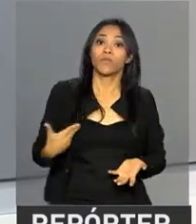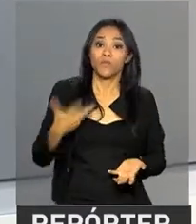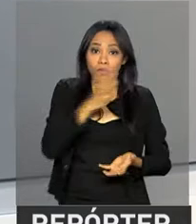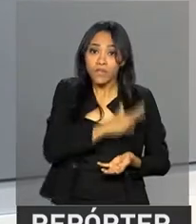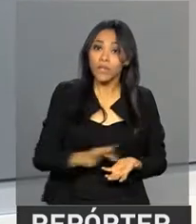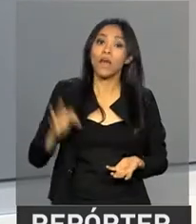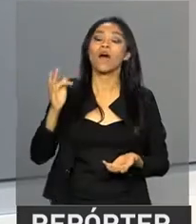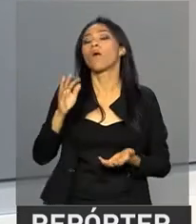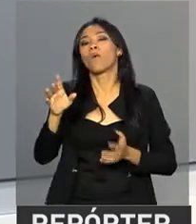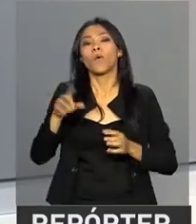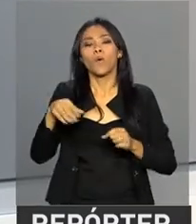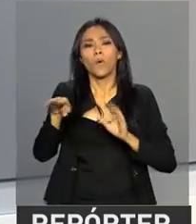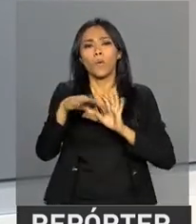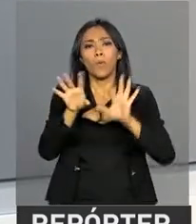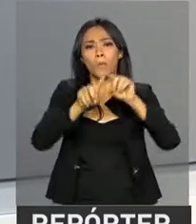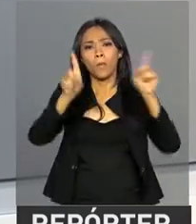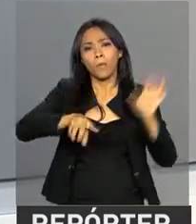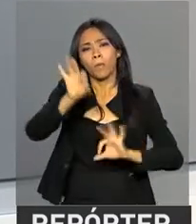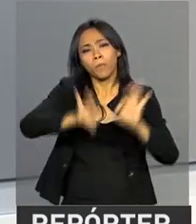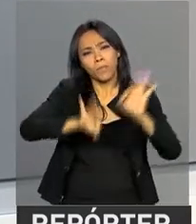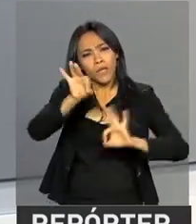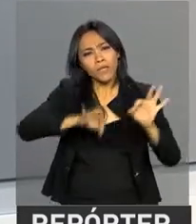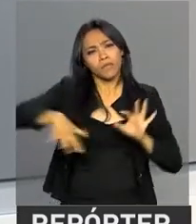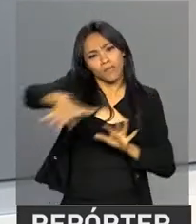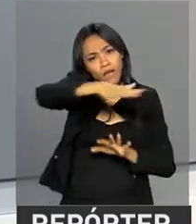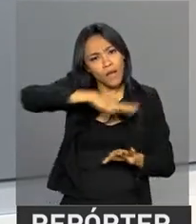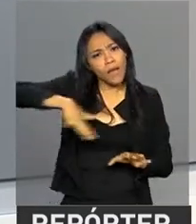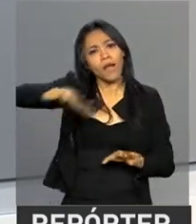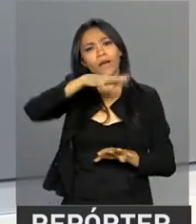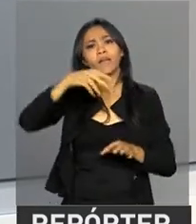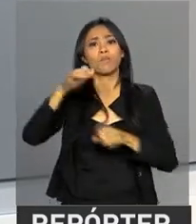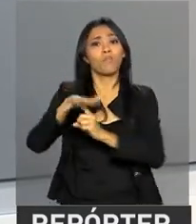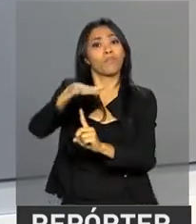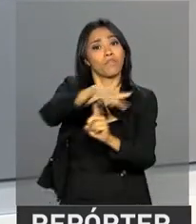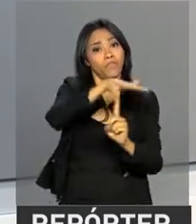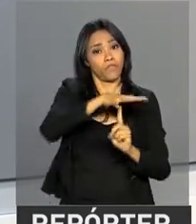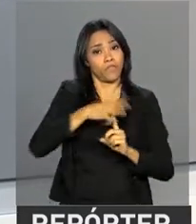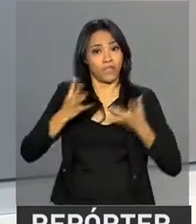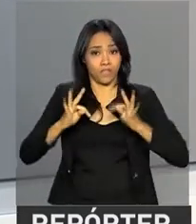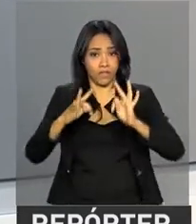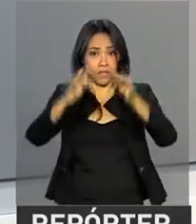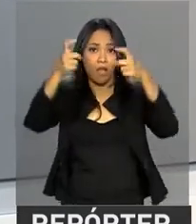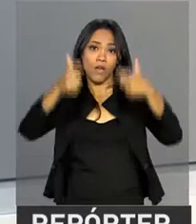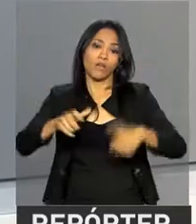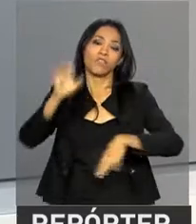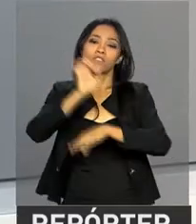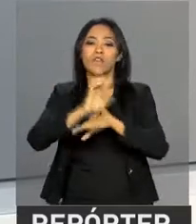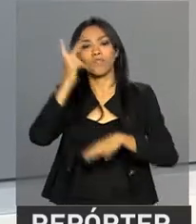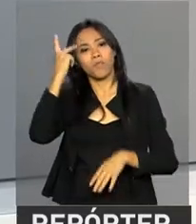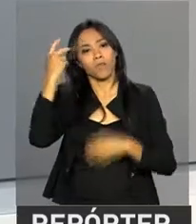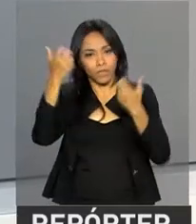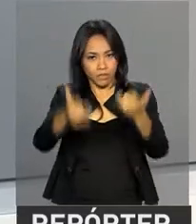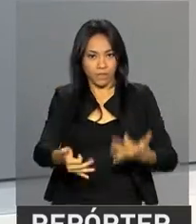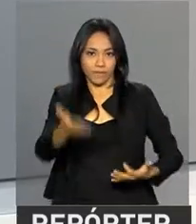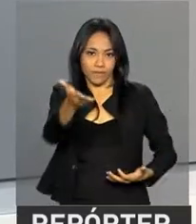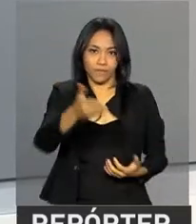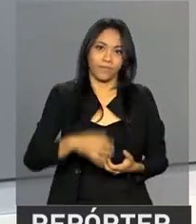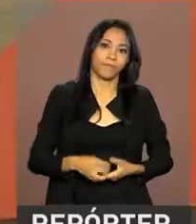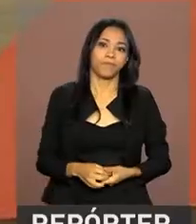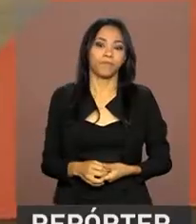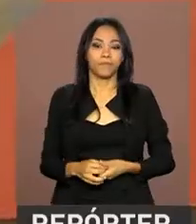das coisas em uma feira do setor de tecnologia em são paulo eo repórter josé luiz filho explica agora pra gente